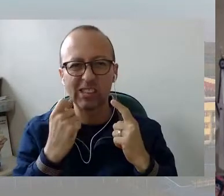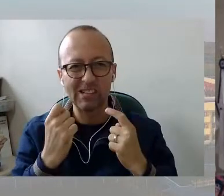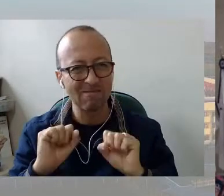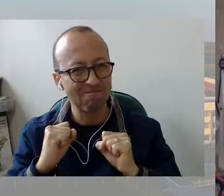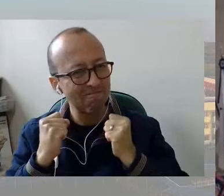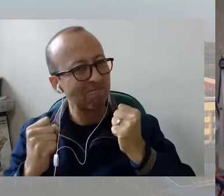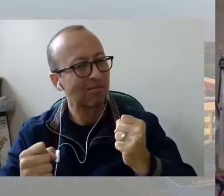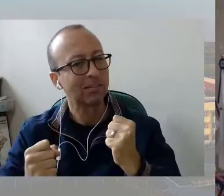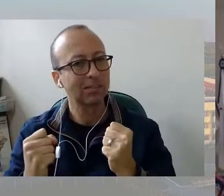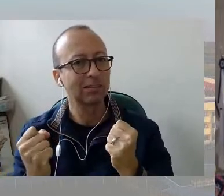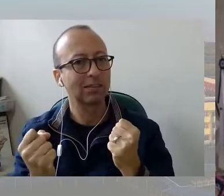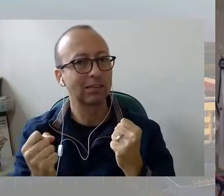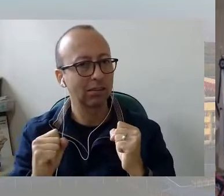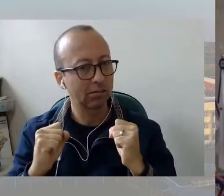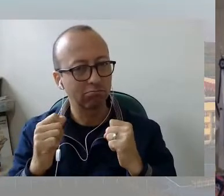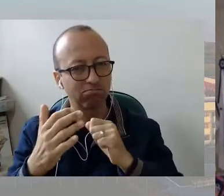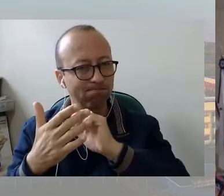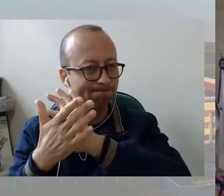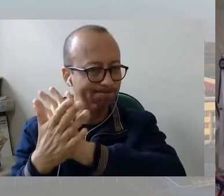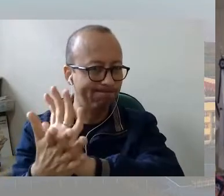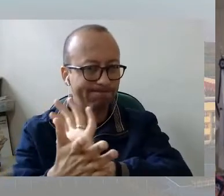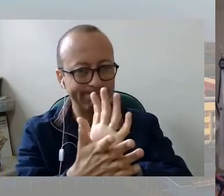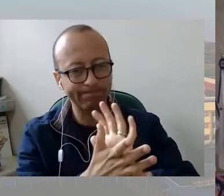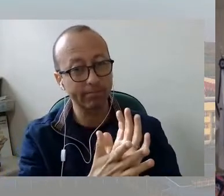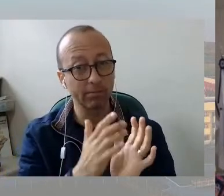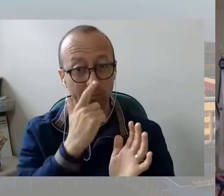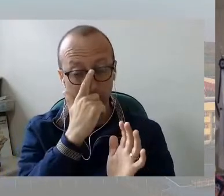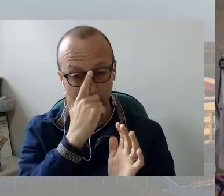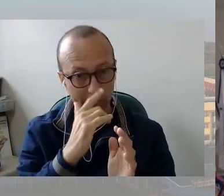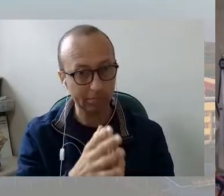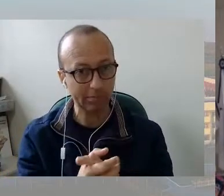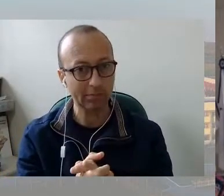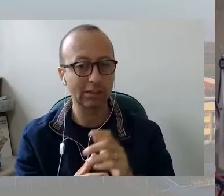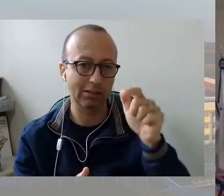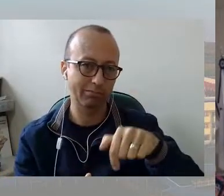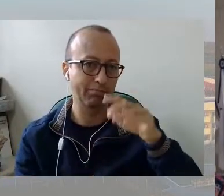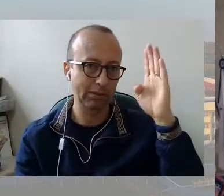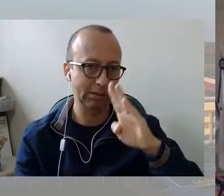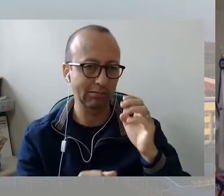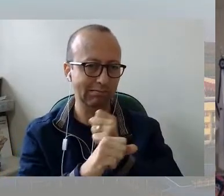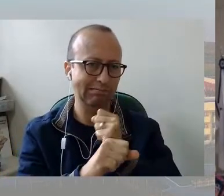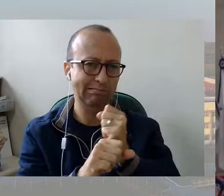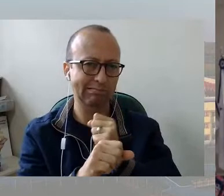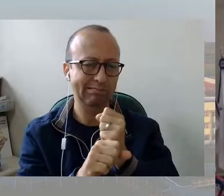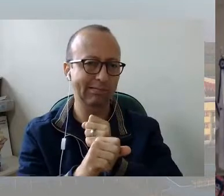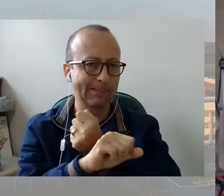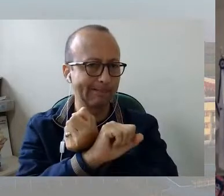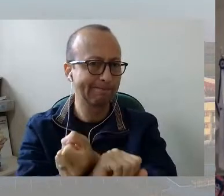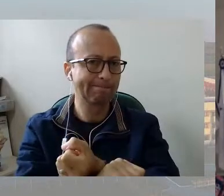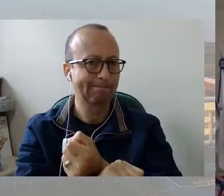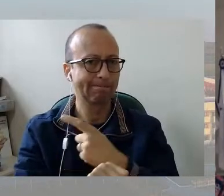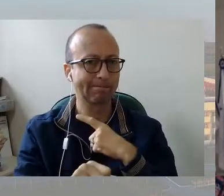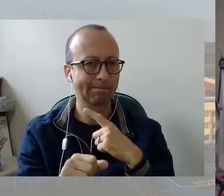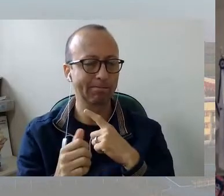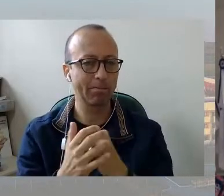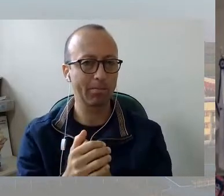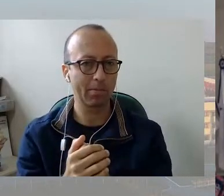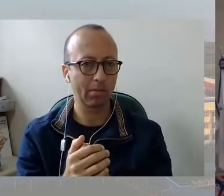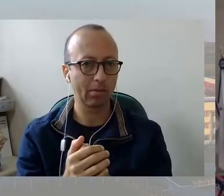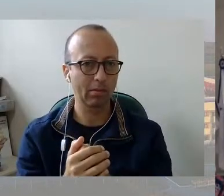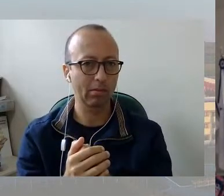mais de 350 anos de escravização, que o Brasil também é signatário. Só sabe o que isso significa quem